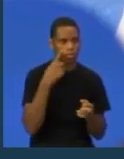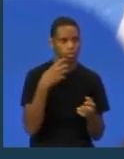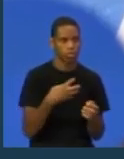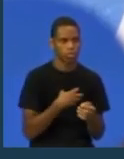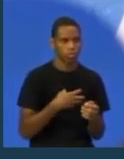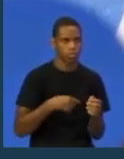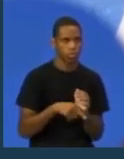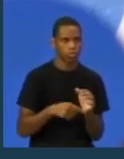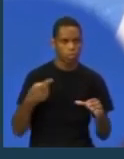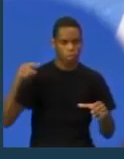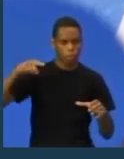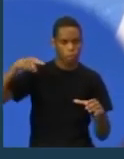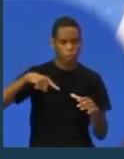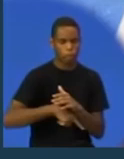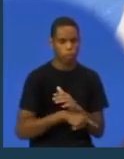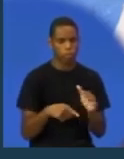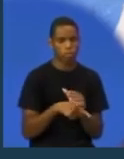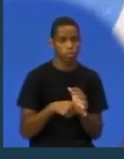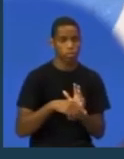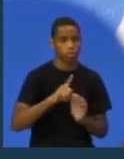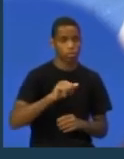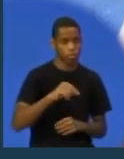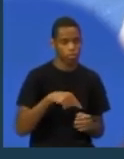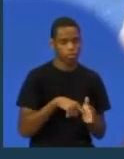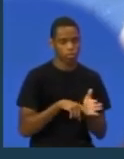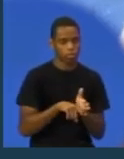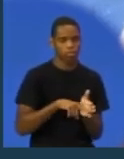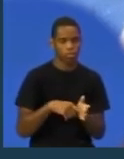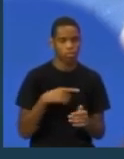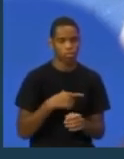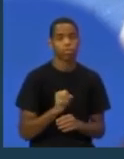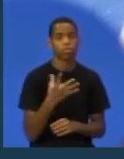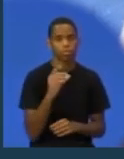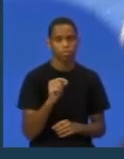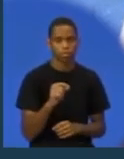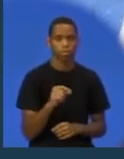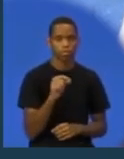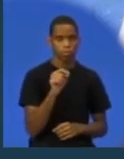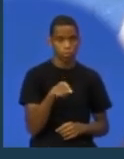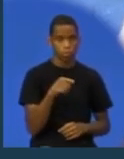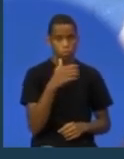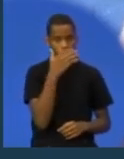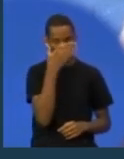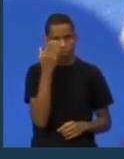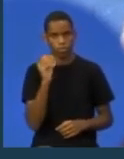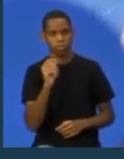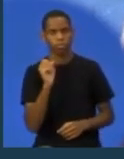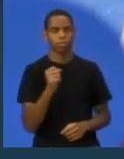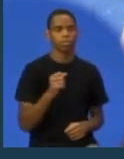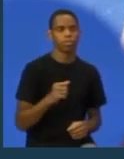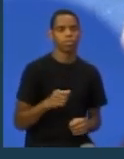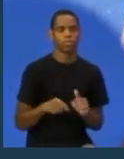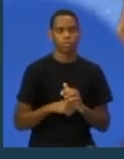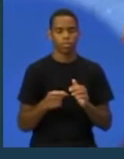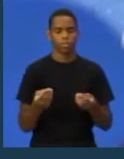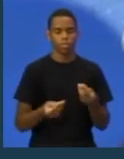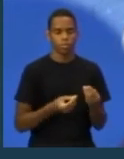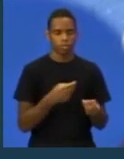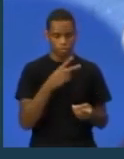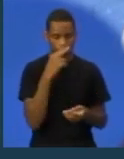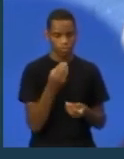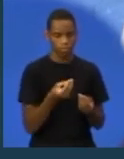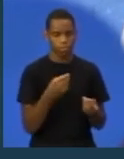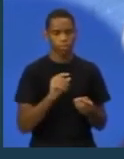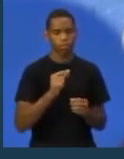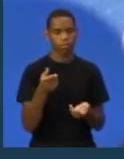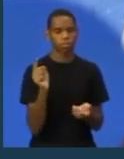forma minuciosa aquele dado. E aí, o que acontece? Você pode ter uma interação que não